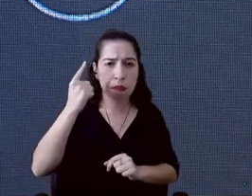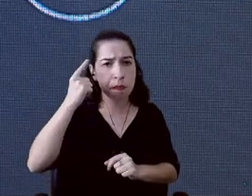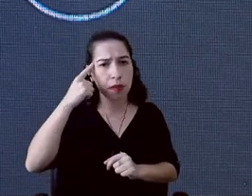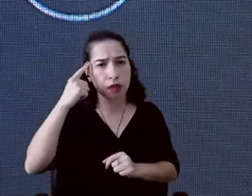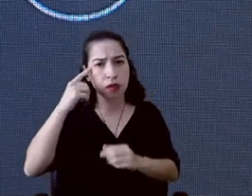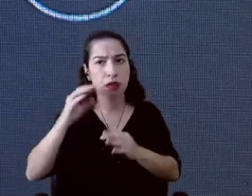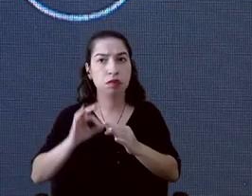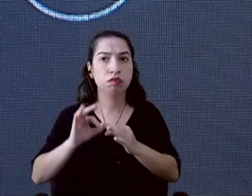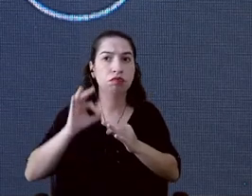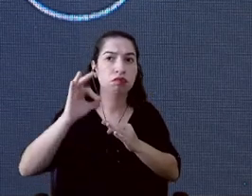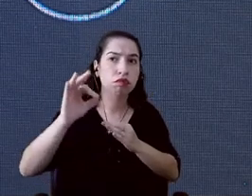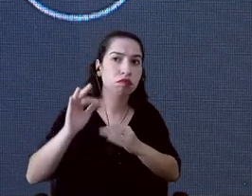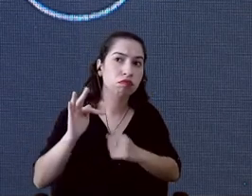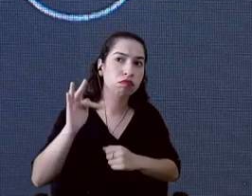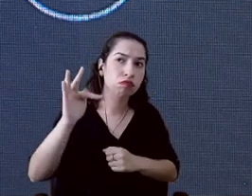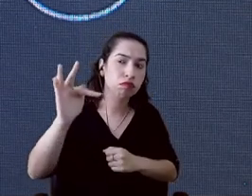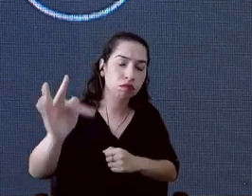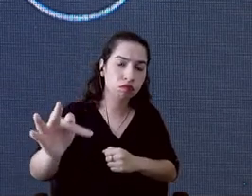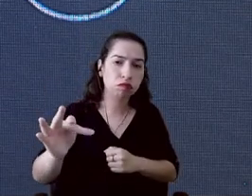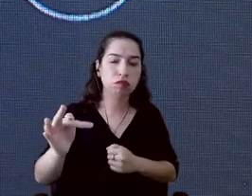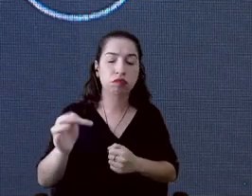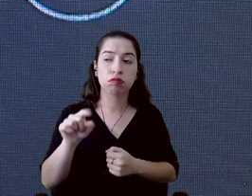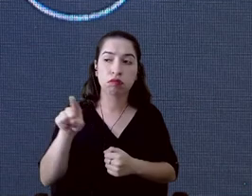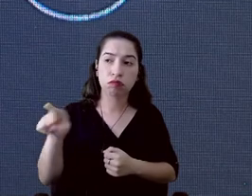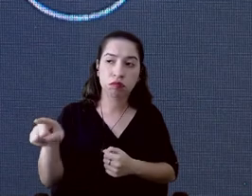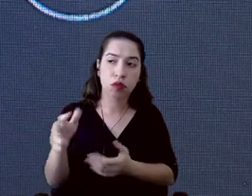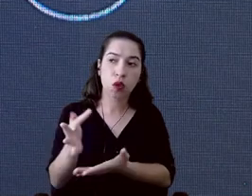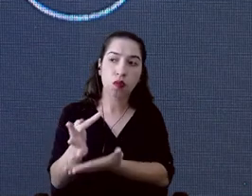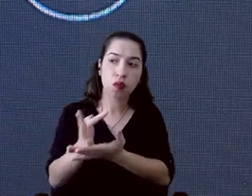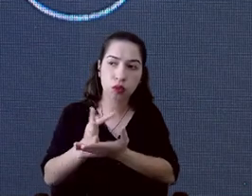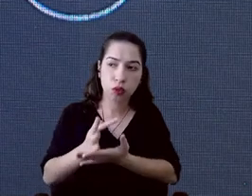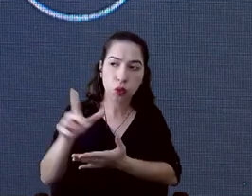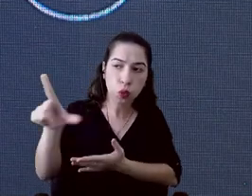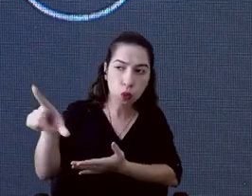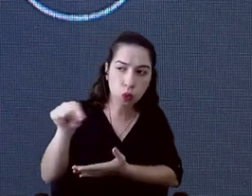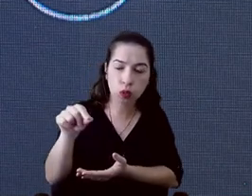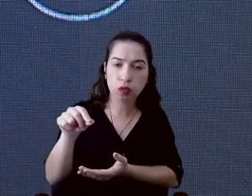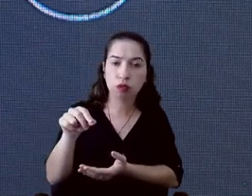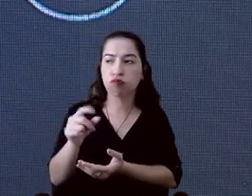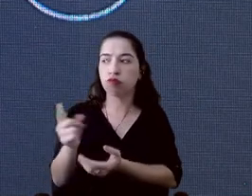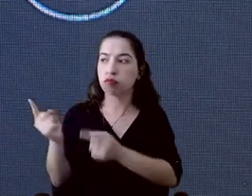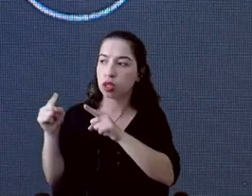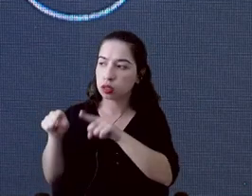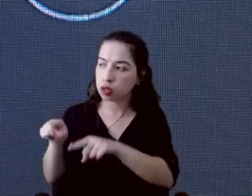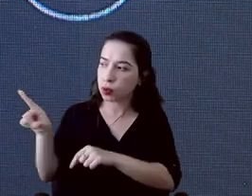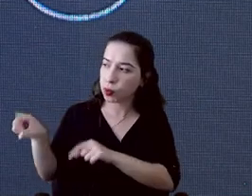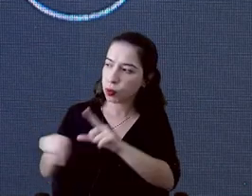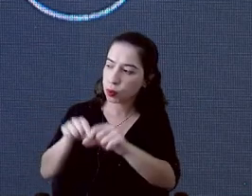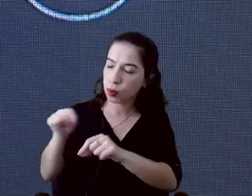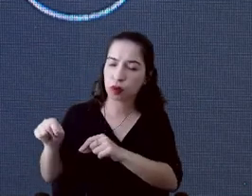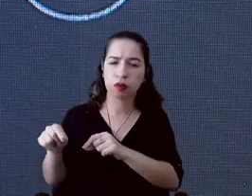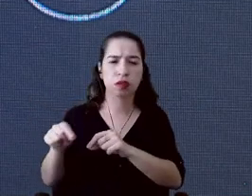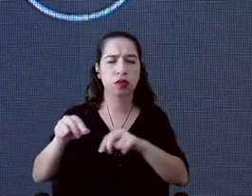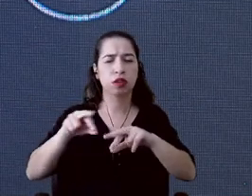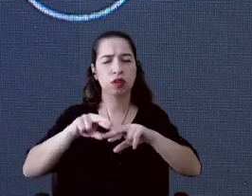prazo para escolher um fornecedor para escolher um parceiro É acho que em todas as conversas são impressão que eu tenho assim